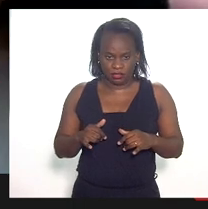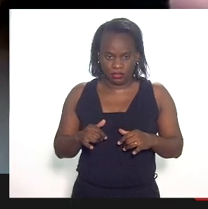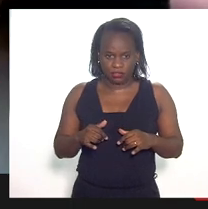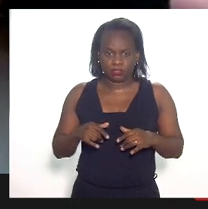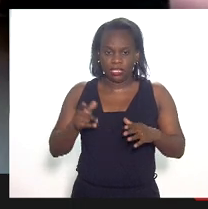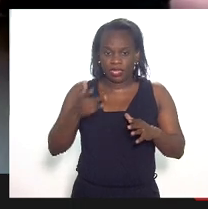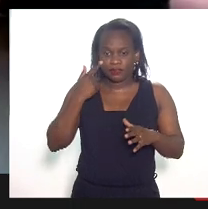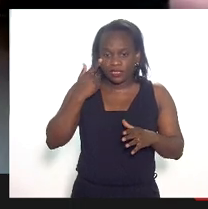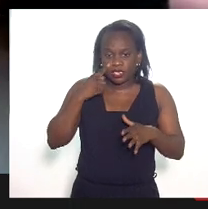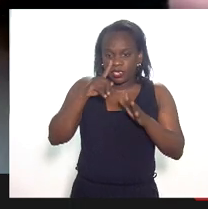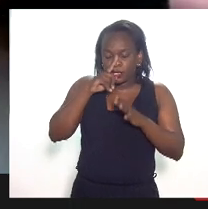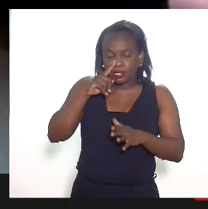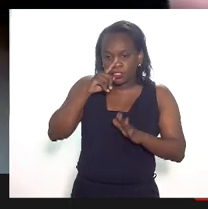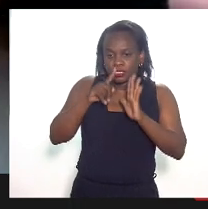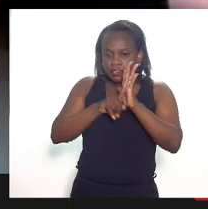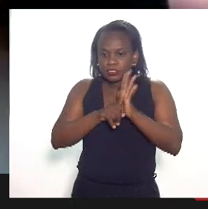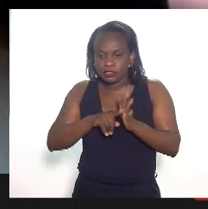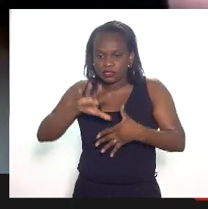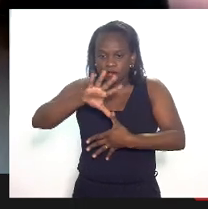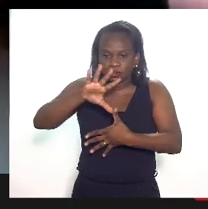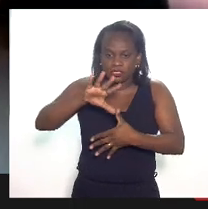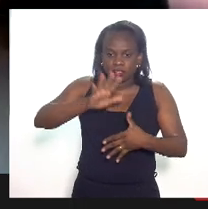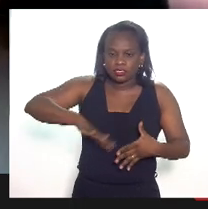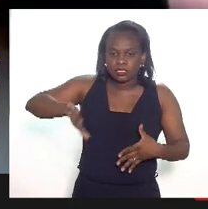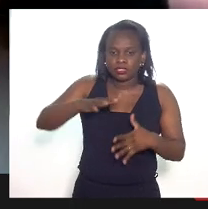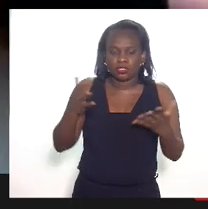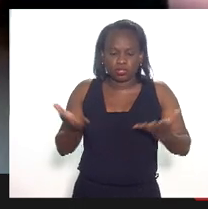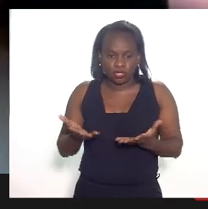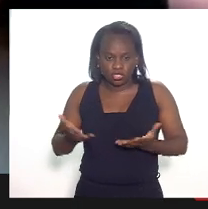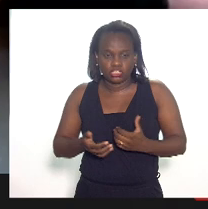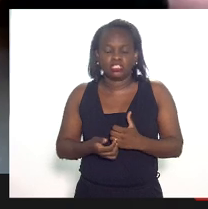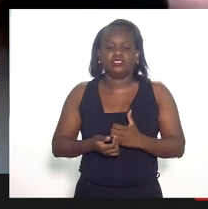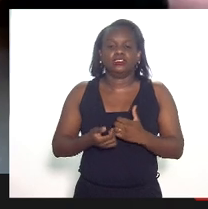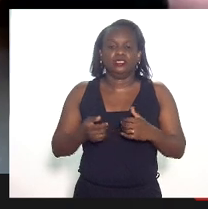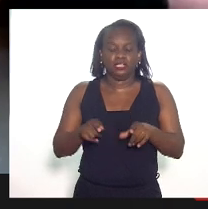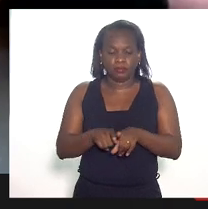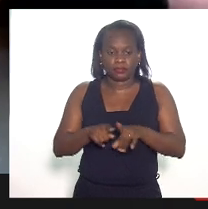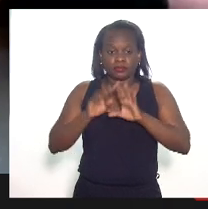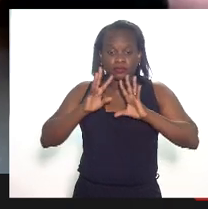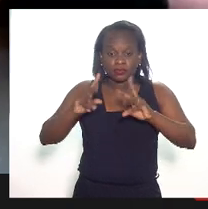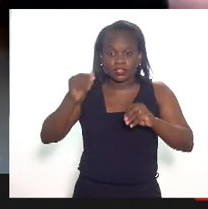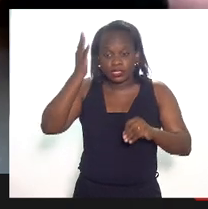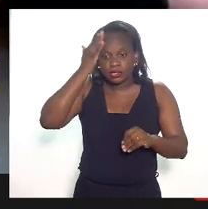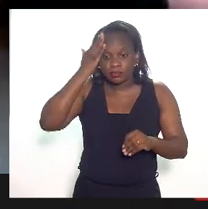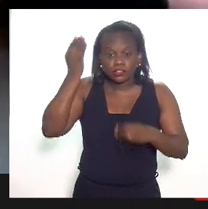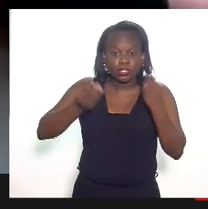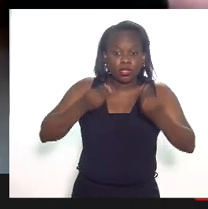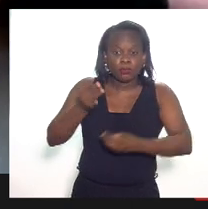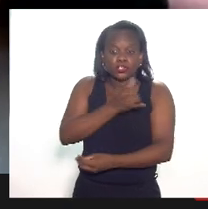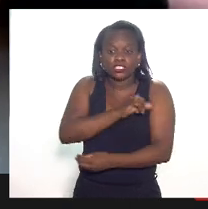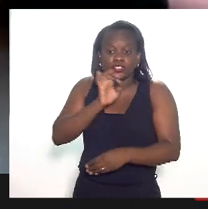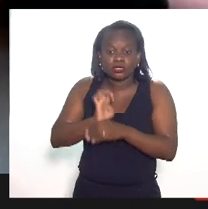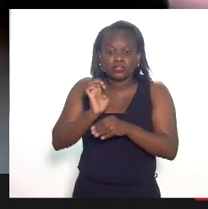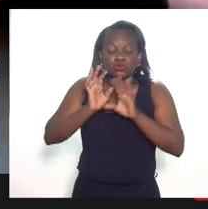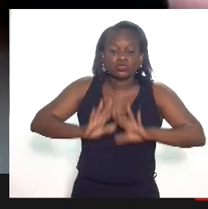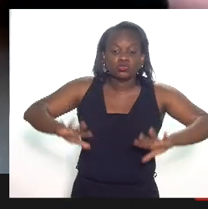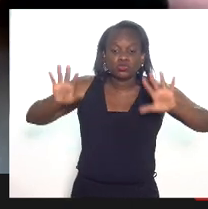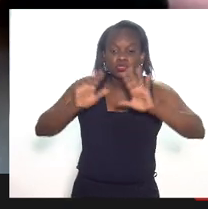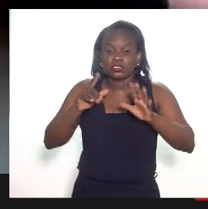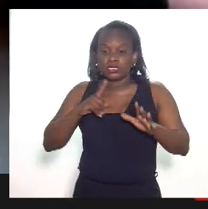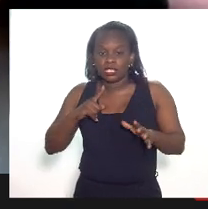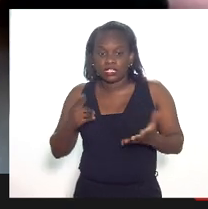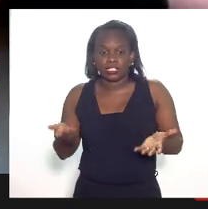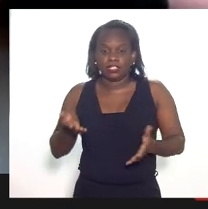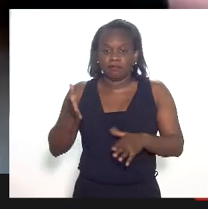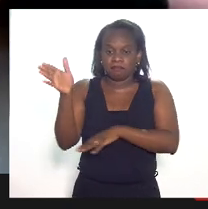O mapa de risco. Estamos colocando o mapa de risco atualizado hoje já aí, para colocar para todos saberem como é que está a situação do Estado, explicando os